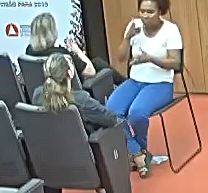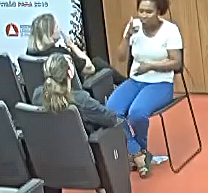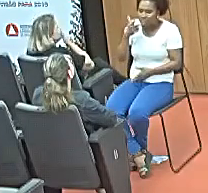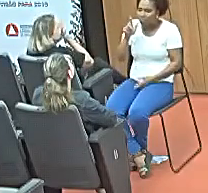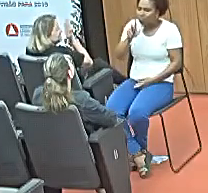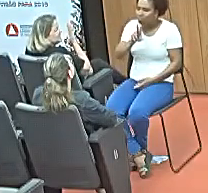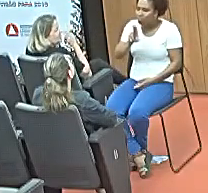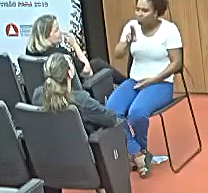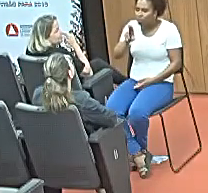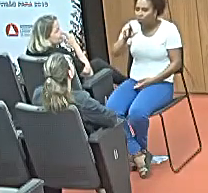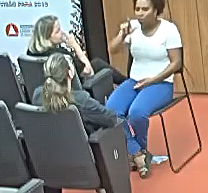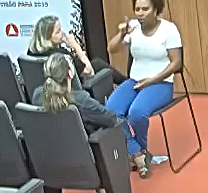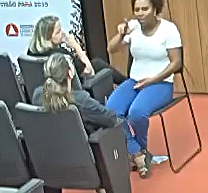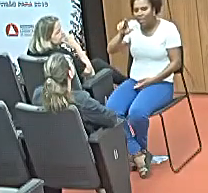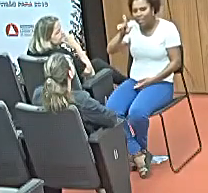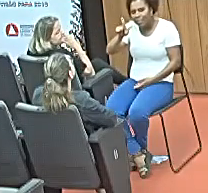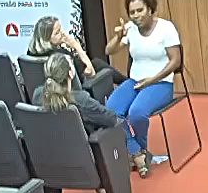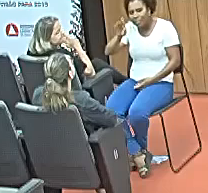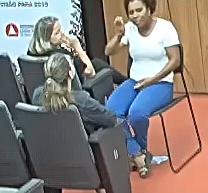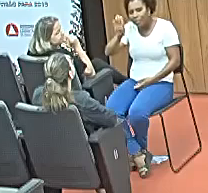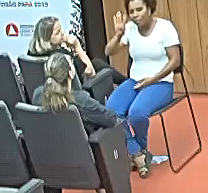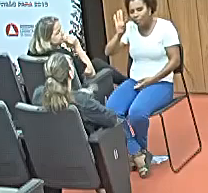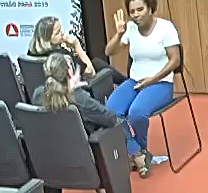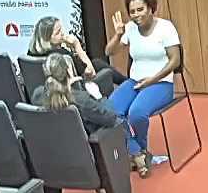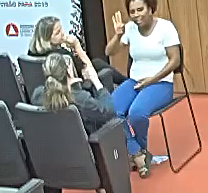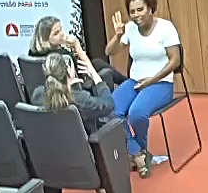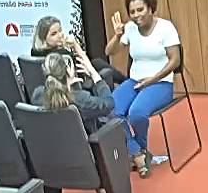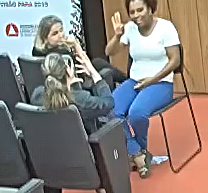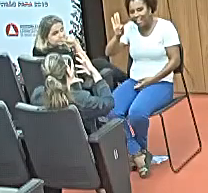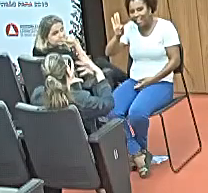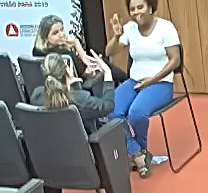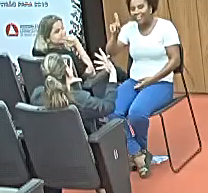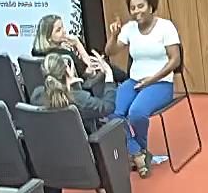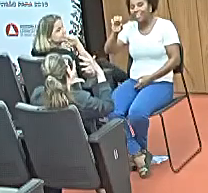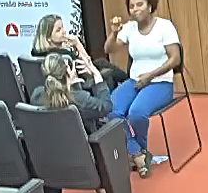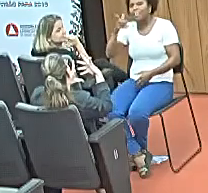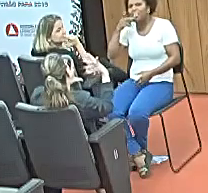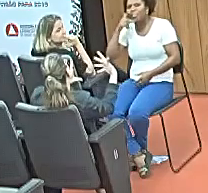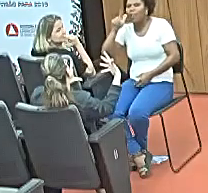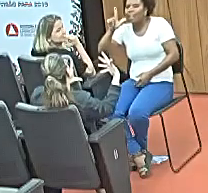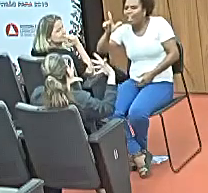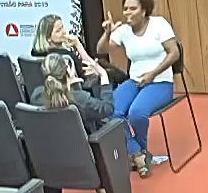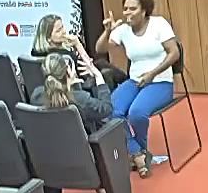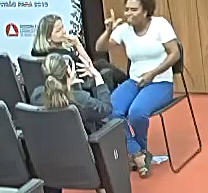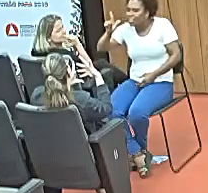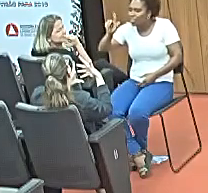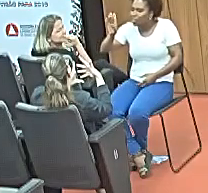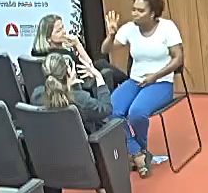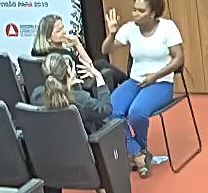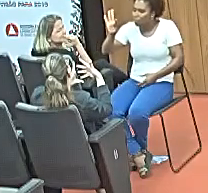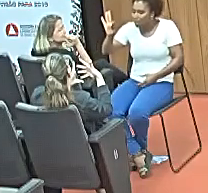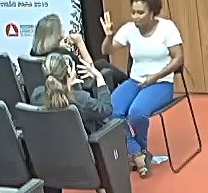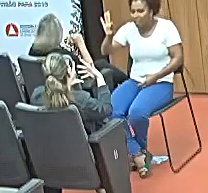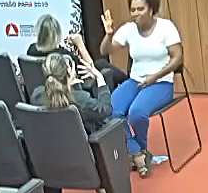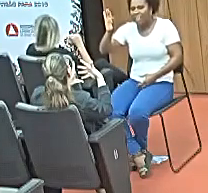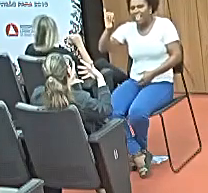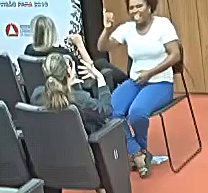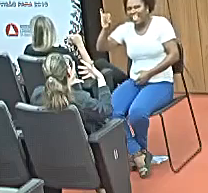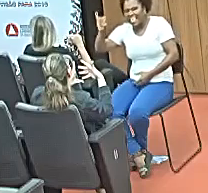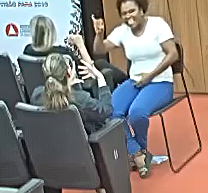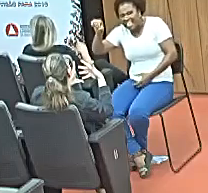é importante o processo também que a gente possa empoderar mais ainda até as pessoas ouvidas ouvi las